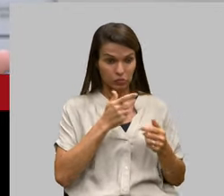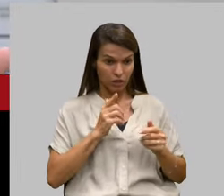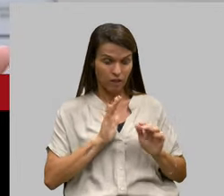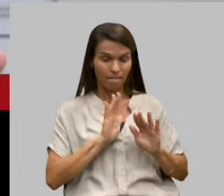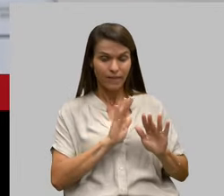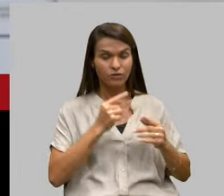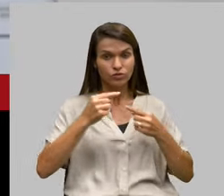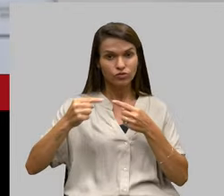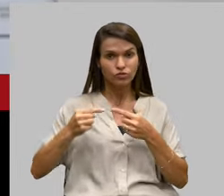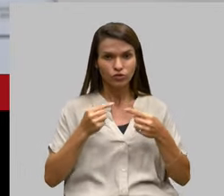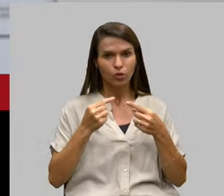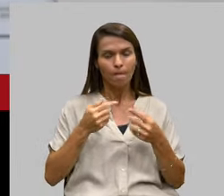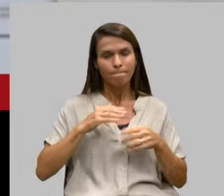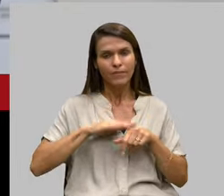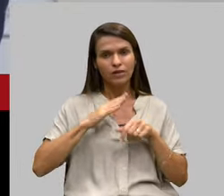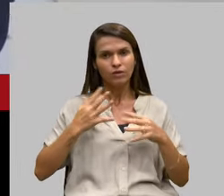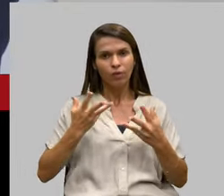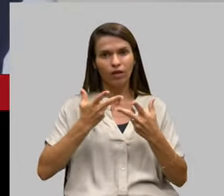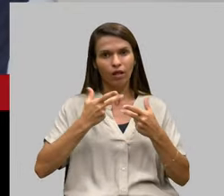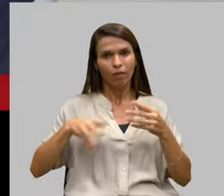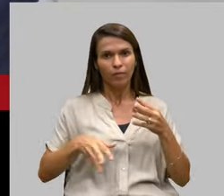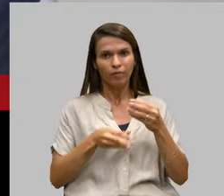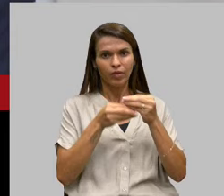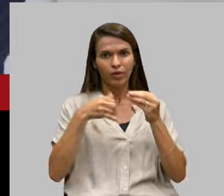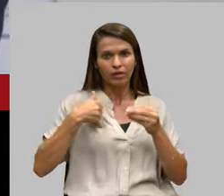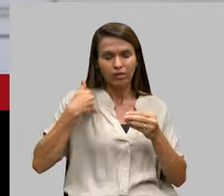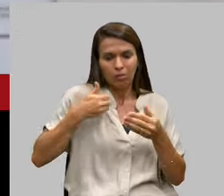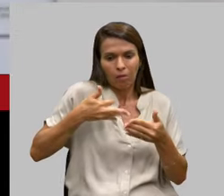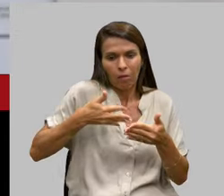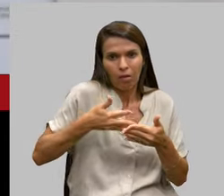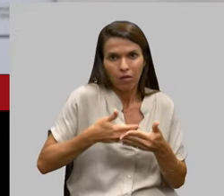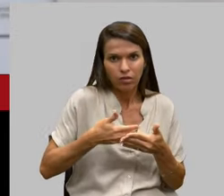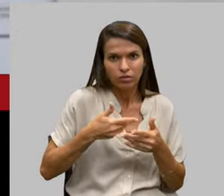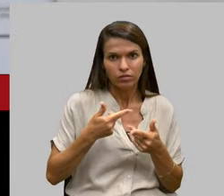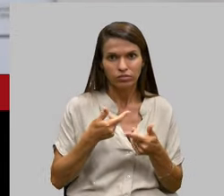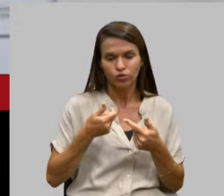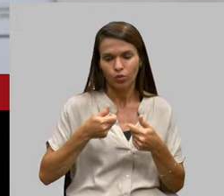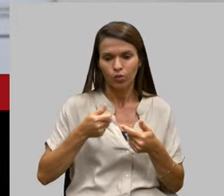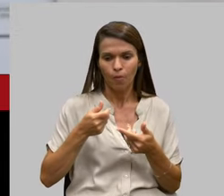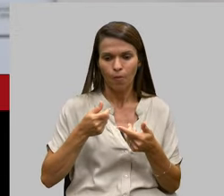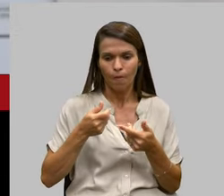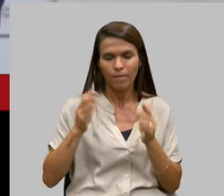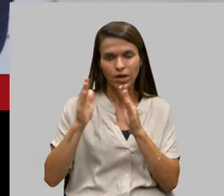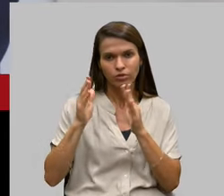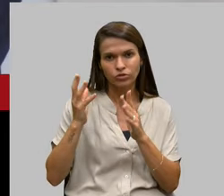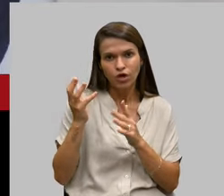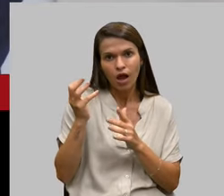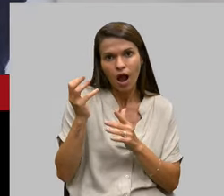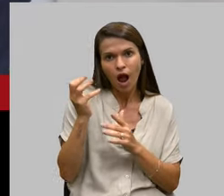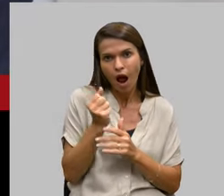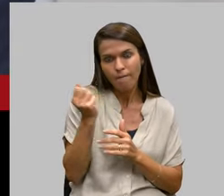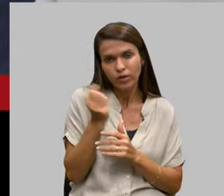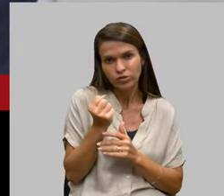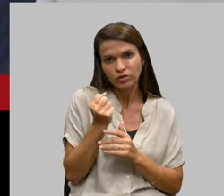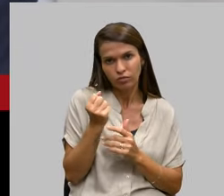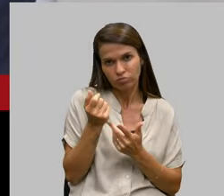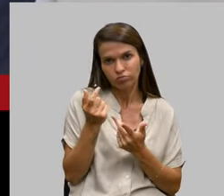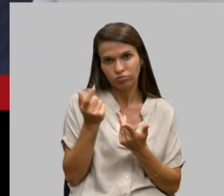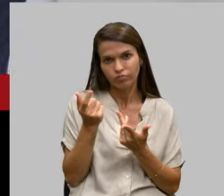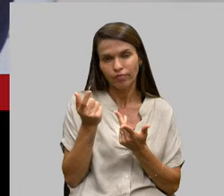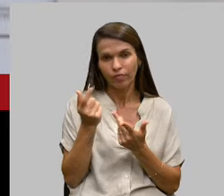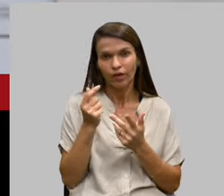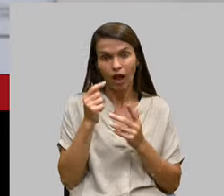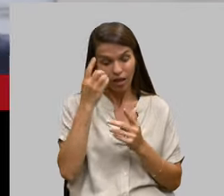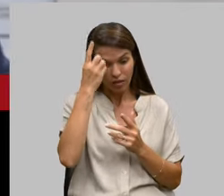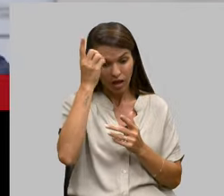discutir com mais qualidade não implementar uma idade muito próxima a idade de tempo de contribuição comum né se a se a ideia é proteger esse